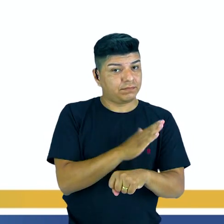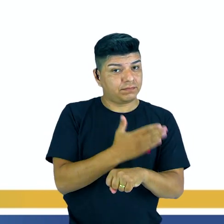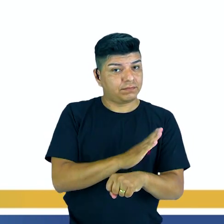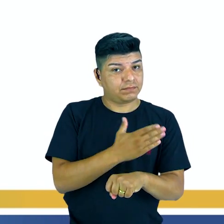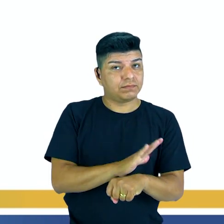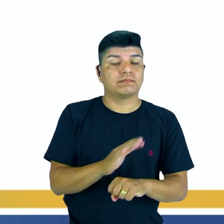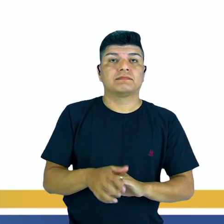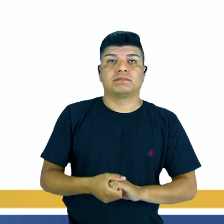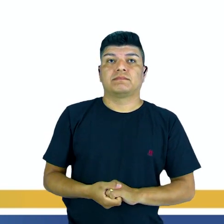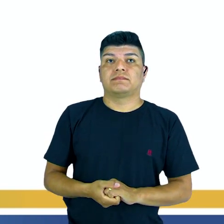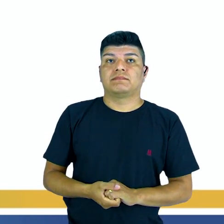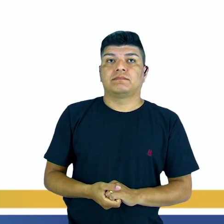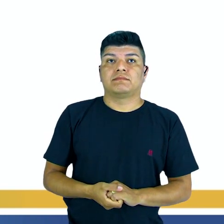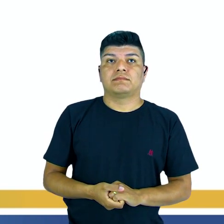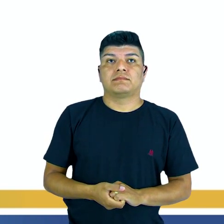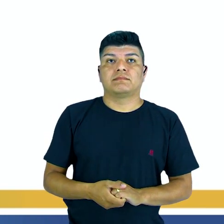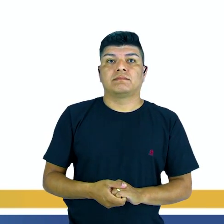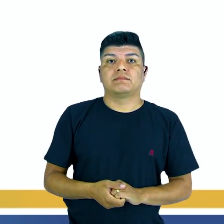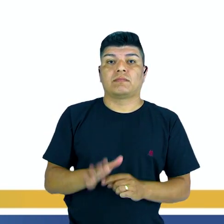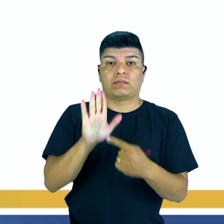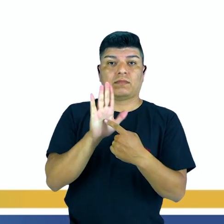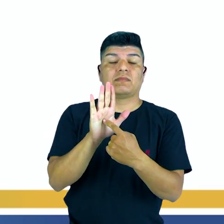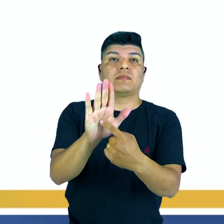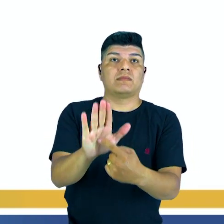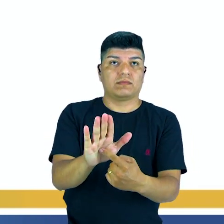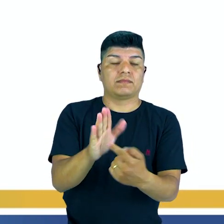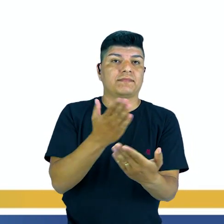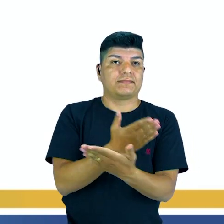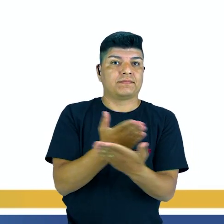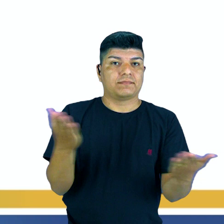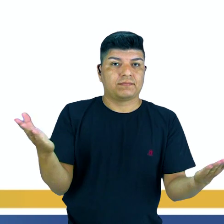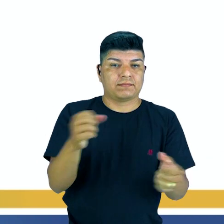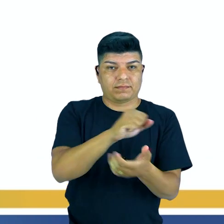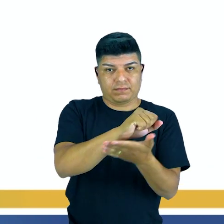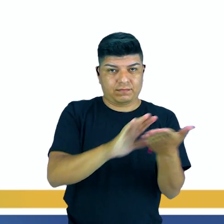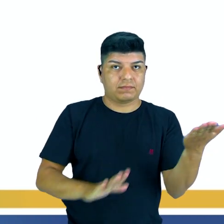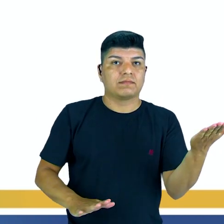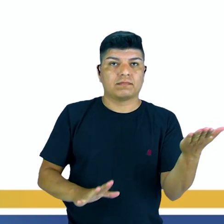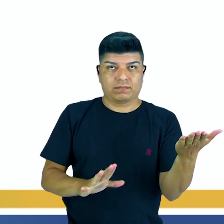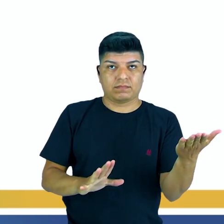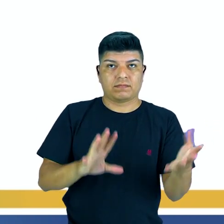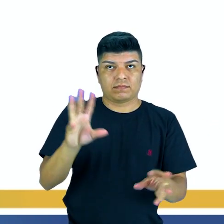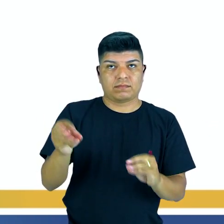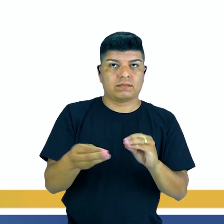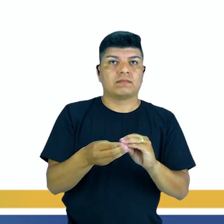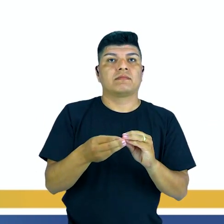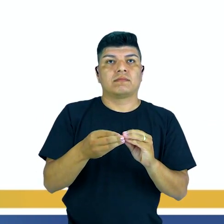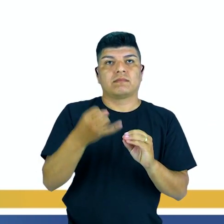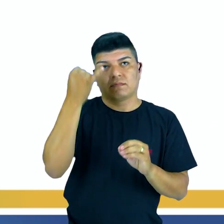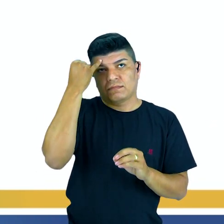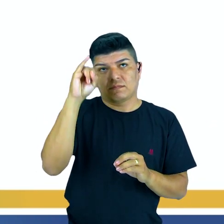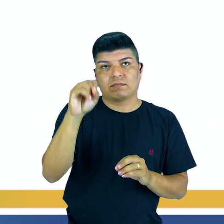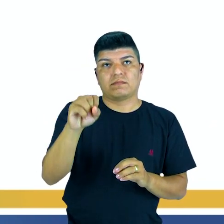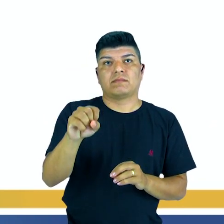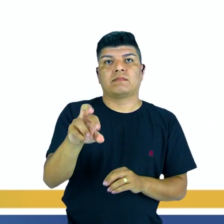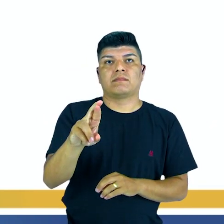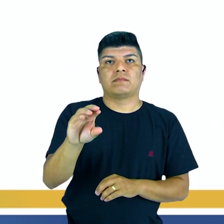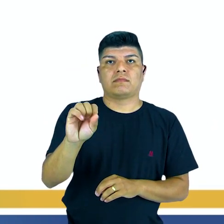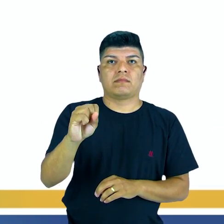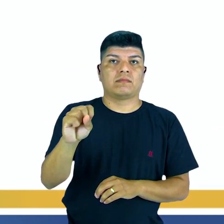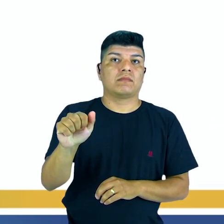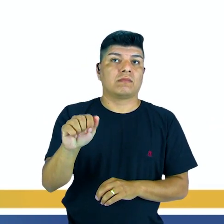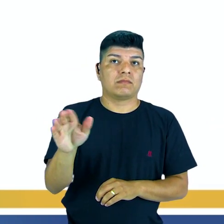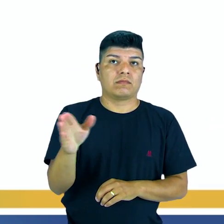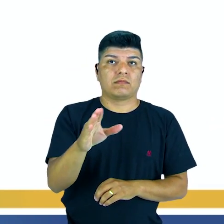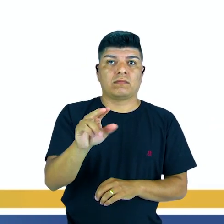praticar, tá? Aqui eu trouxe para vocês uma atividadezinha para completar a ideia das Rosas dos Ventos na questão 1,